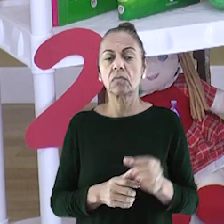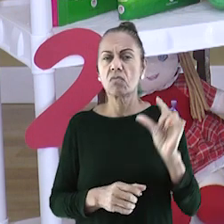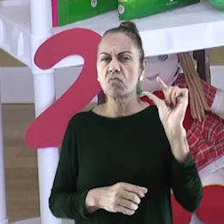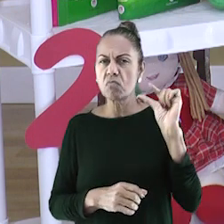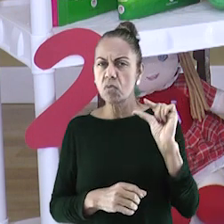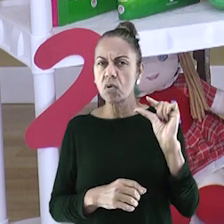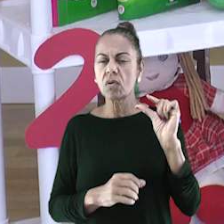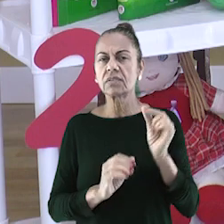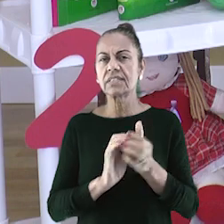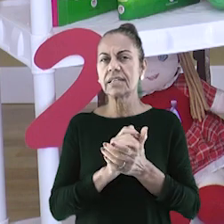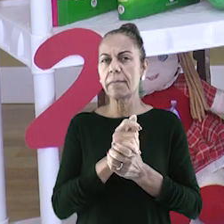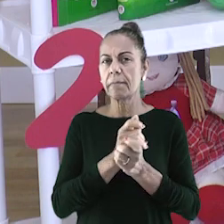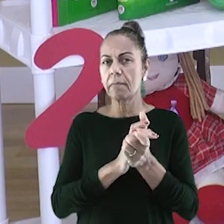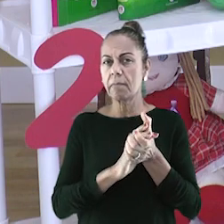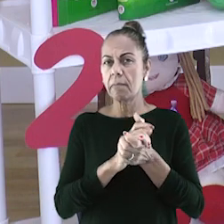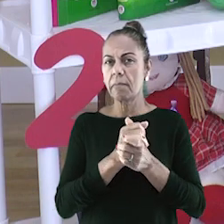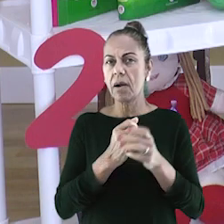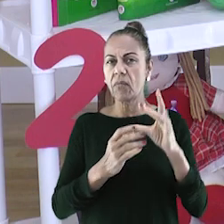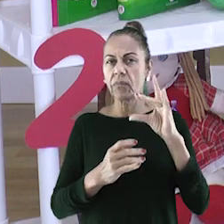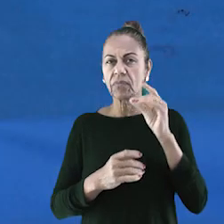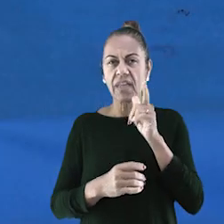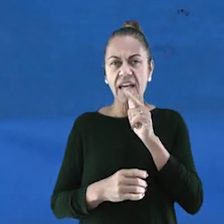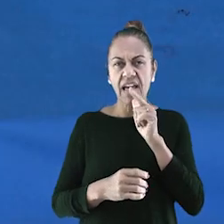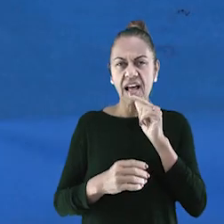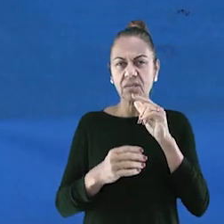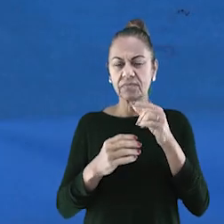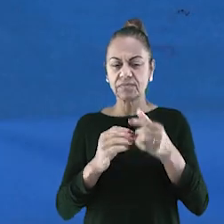colocar um pouco de sabão líquido.